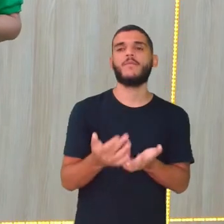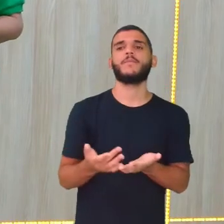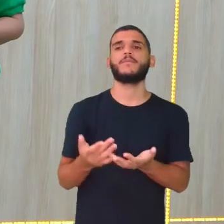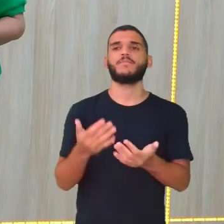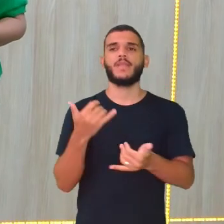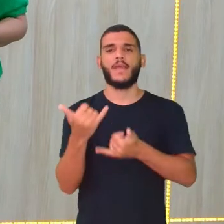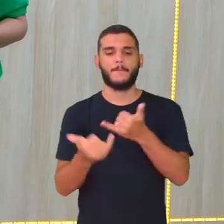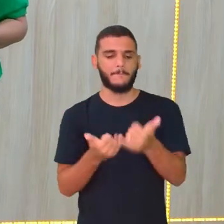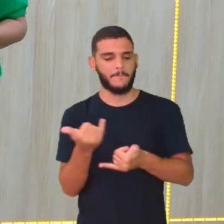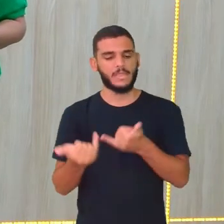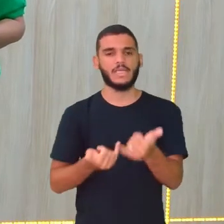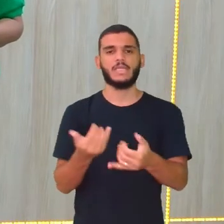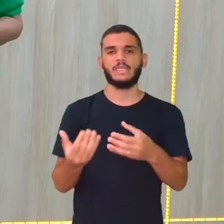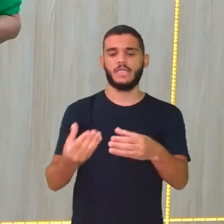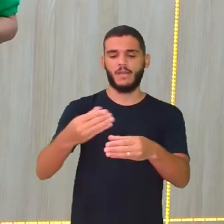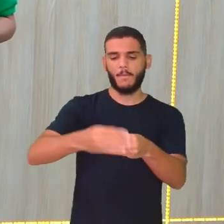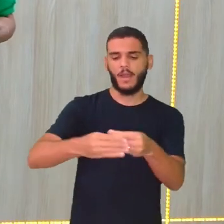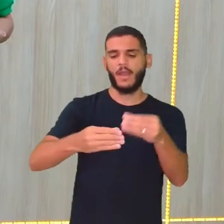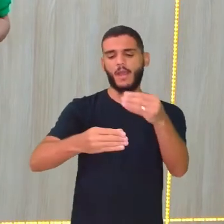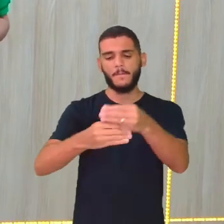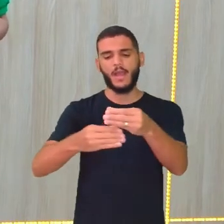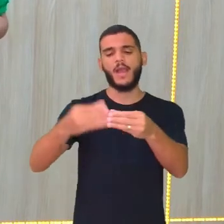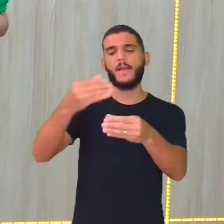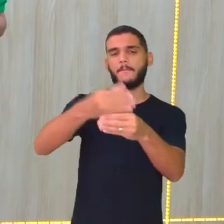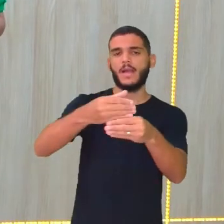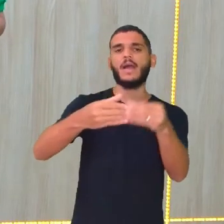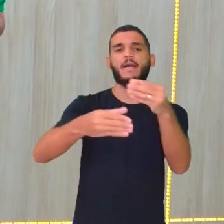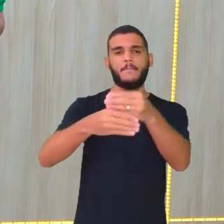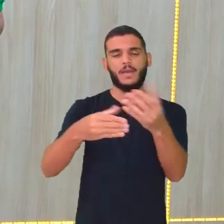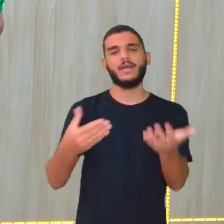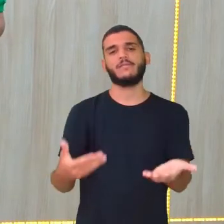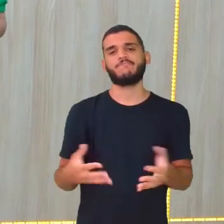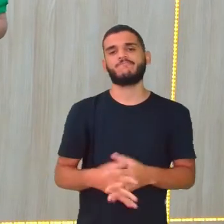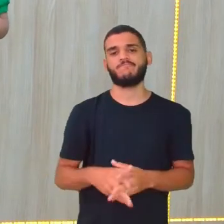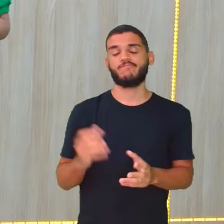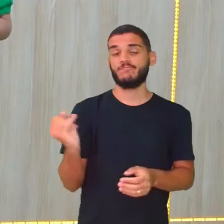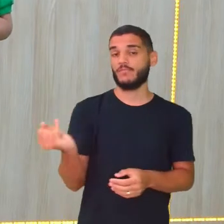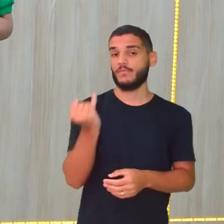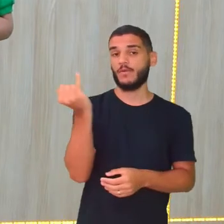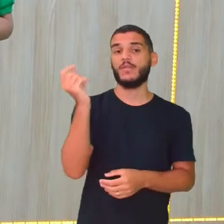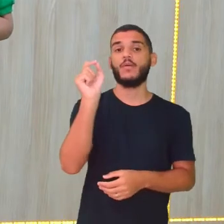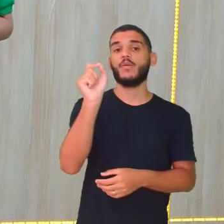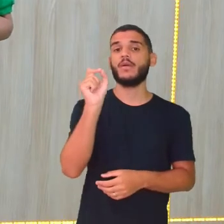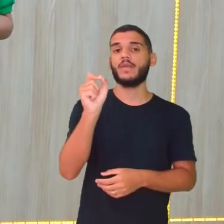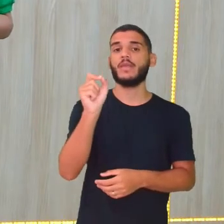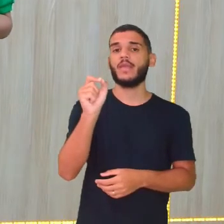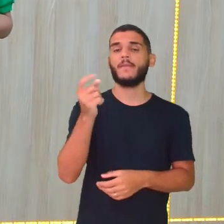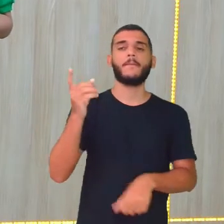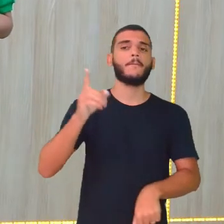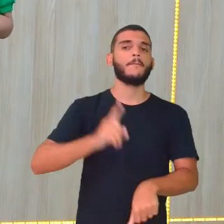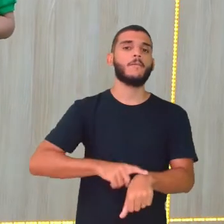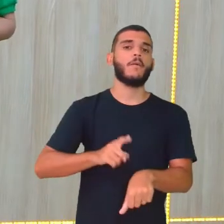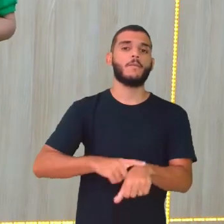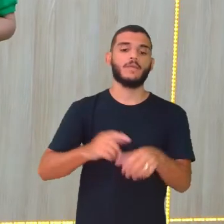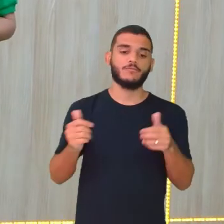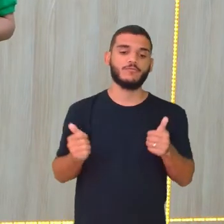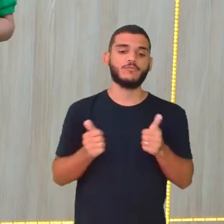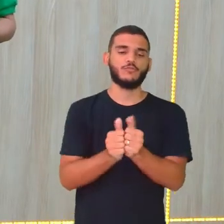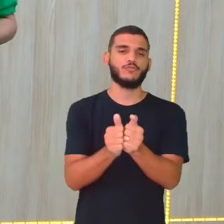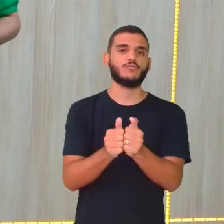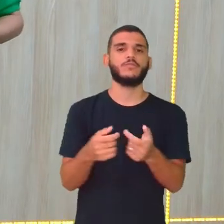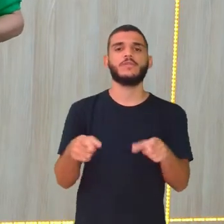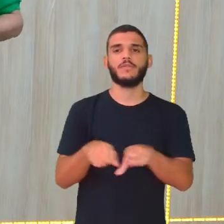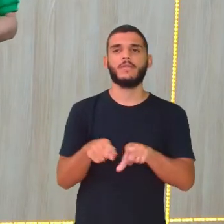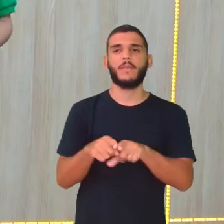de Lego para montar, é importante que eles tenham esse momento, que eles percebam que